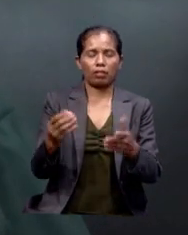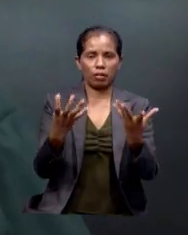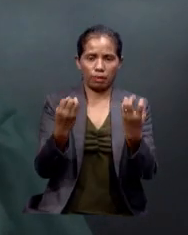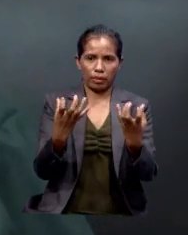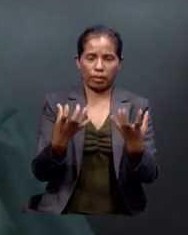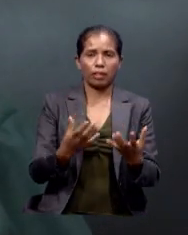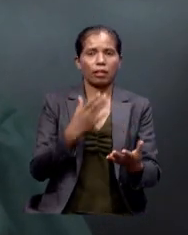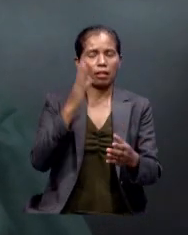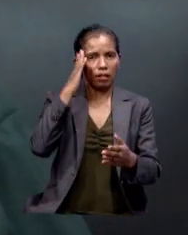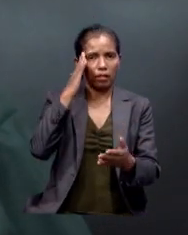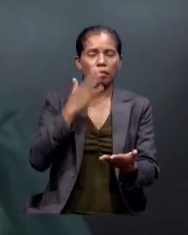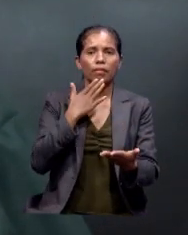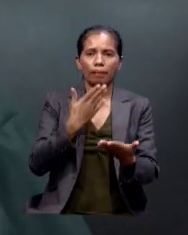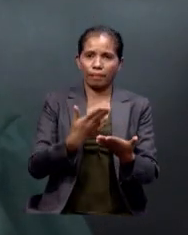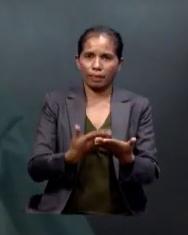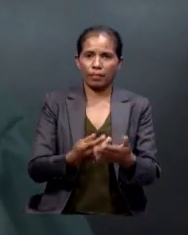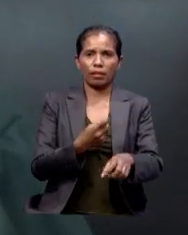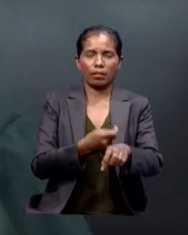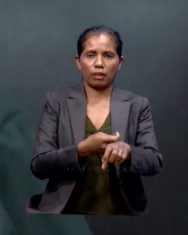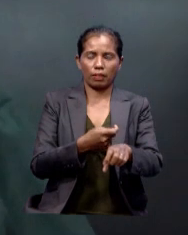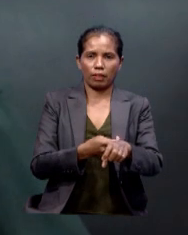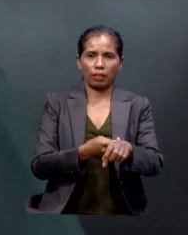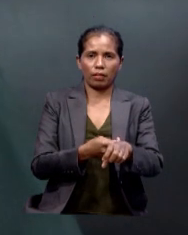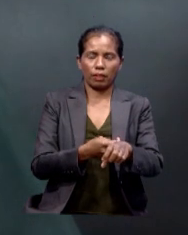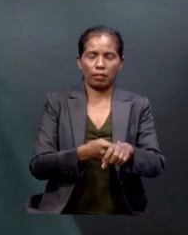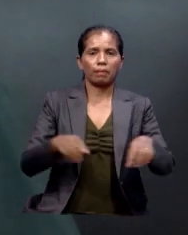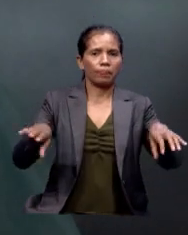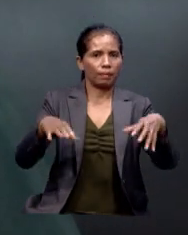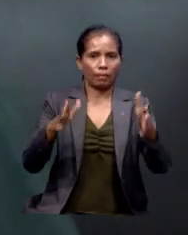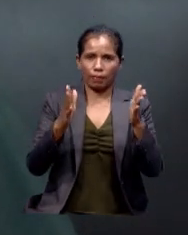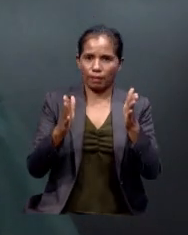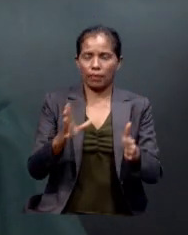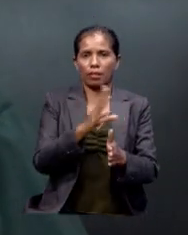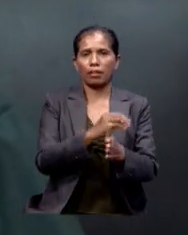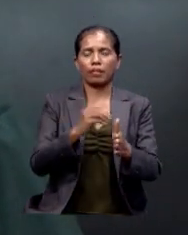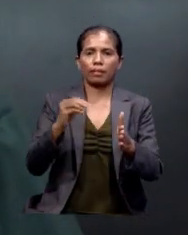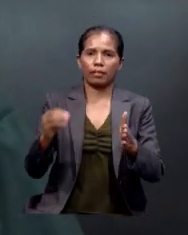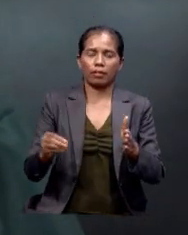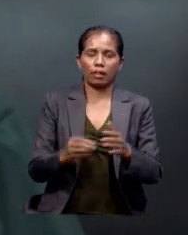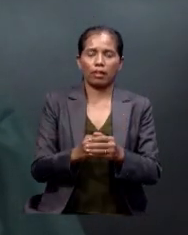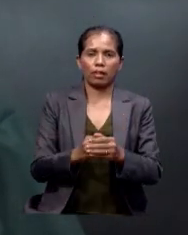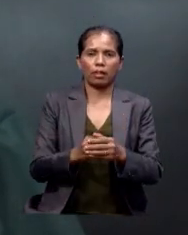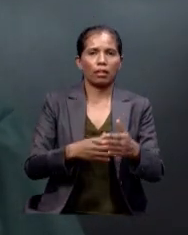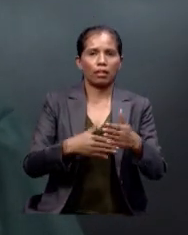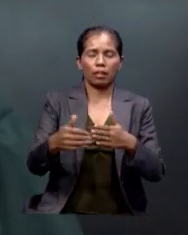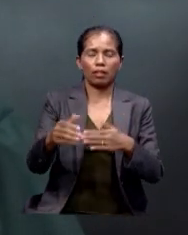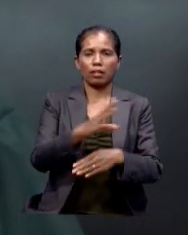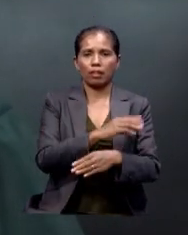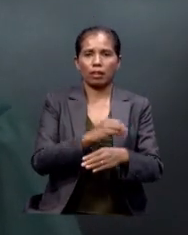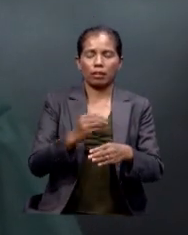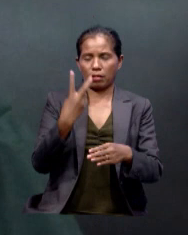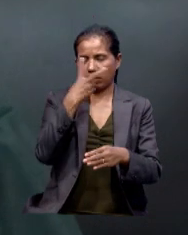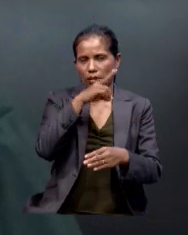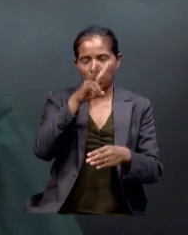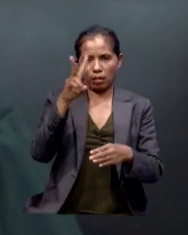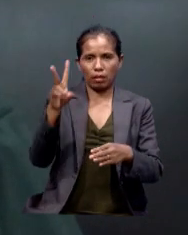bem, de longos anos de trabalho, de convivência com aquela velha,